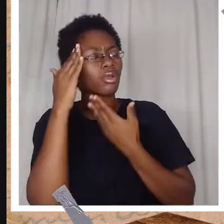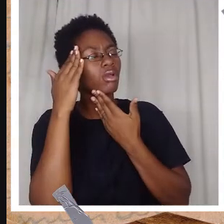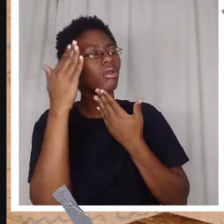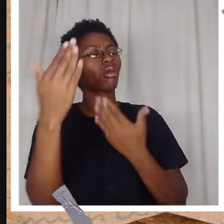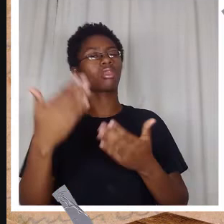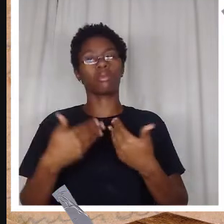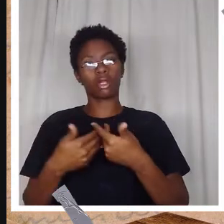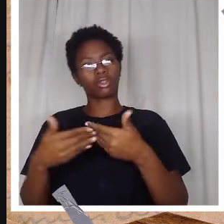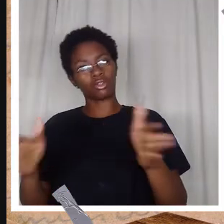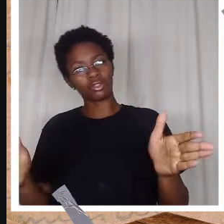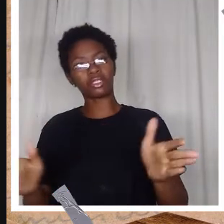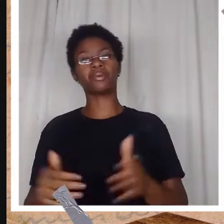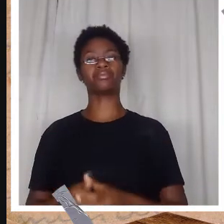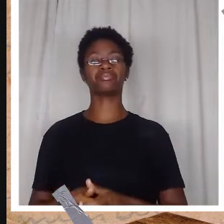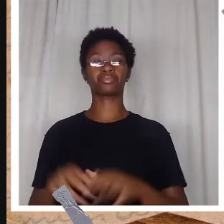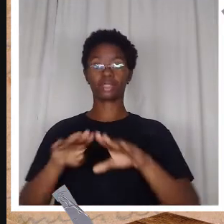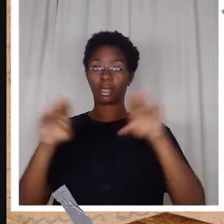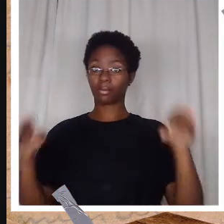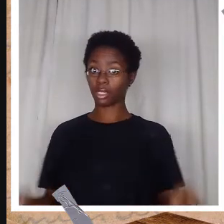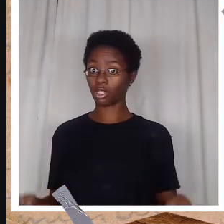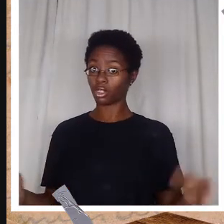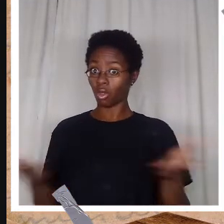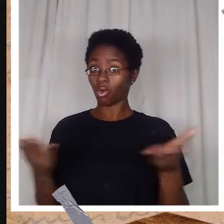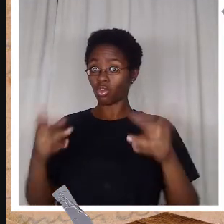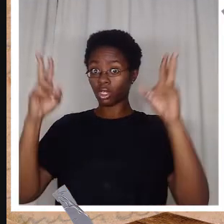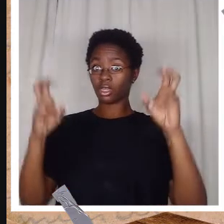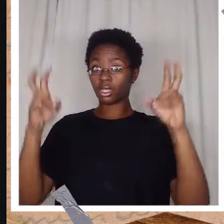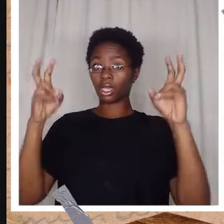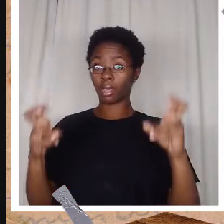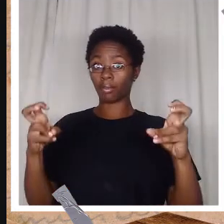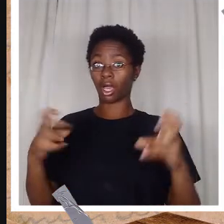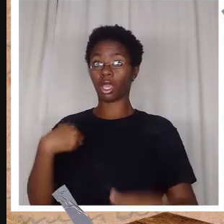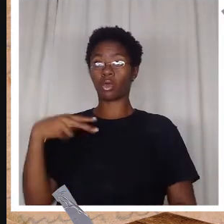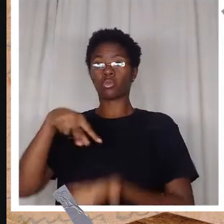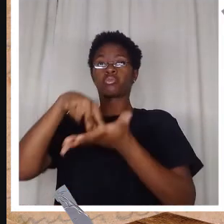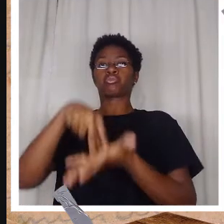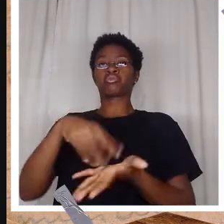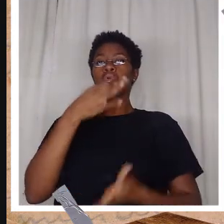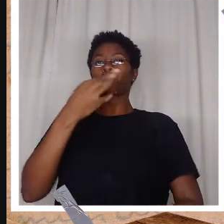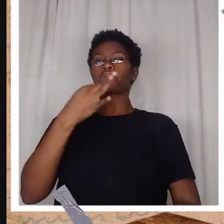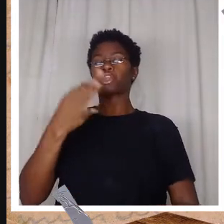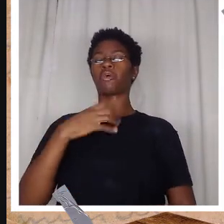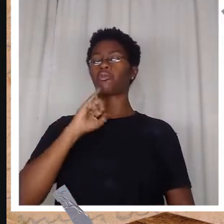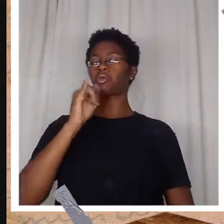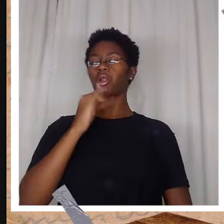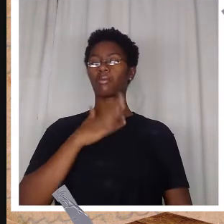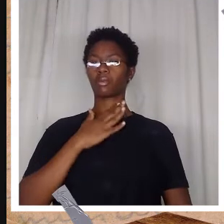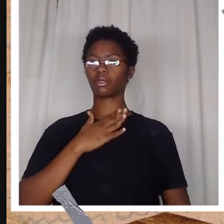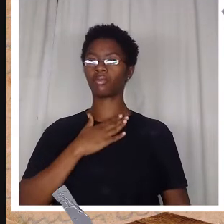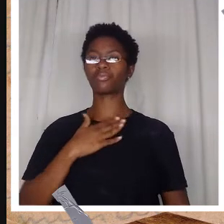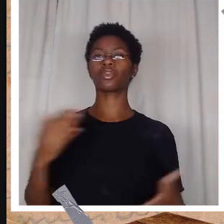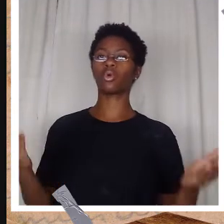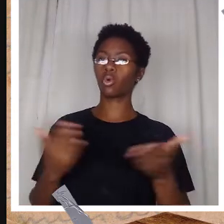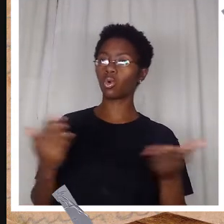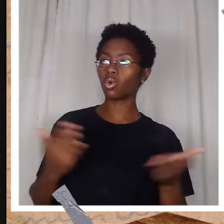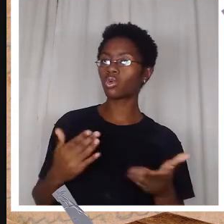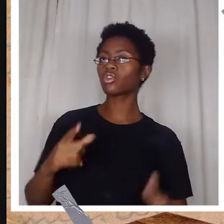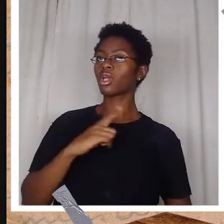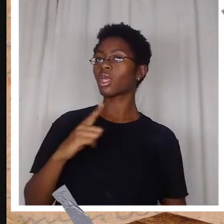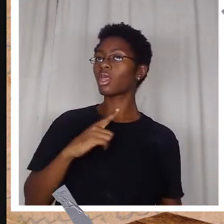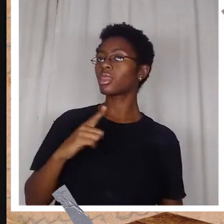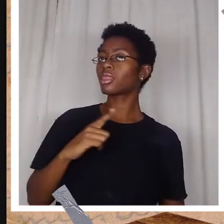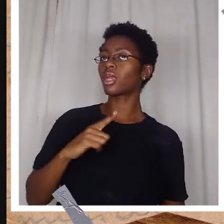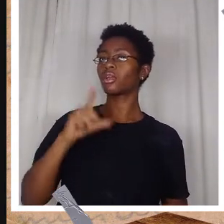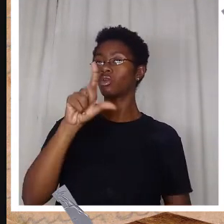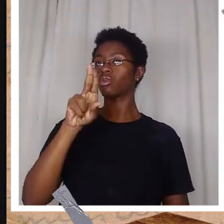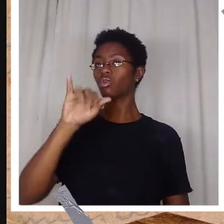Né, a mesa dessa noite será Ninguém Vai Falar Por Mim, vai reunir o dramaturgo Elisandro de Aquino, o cineasta